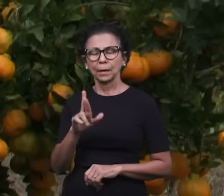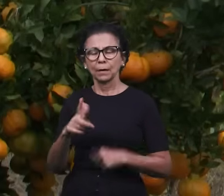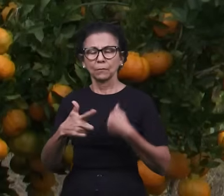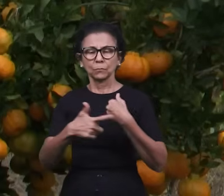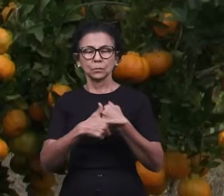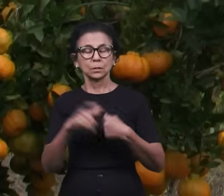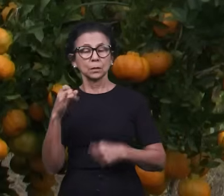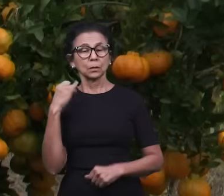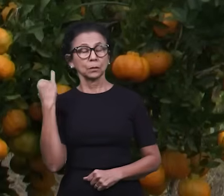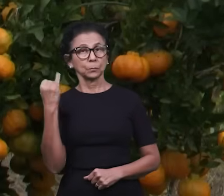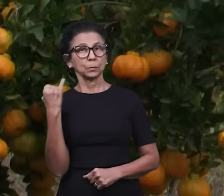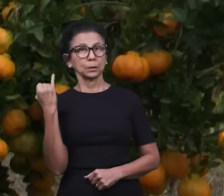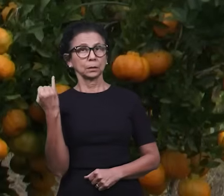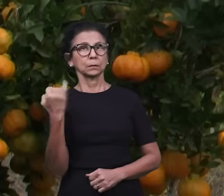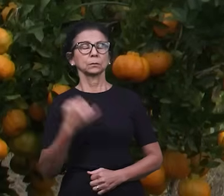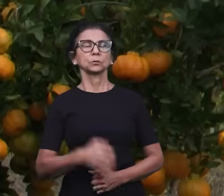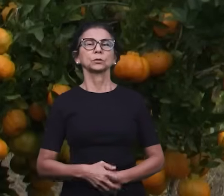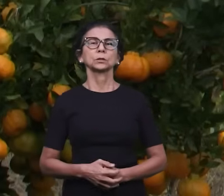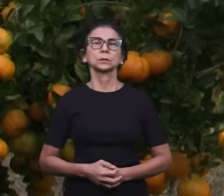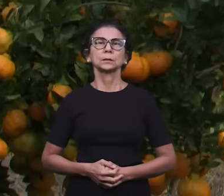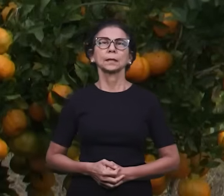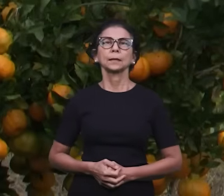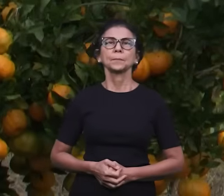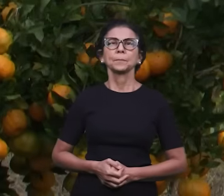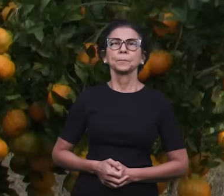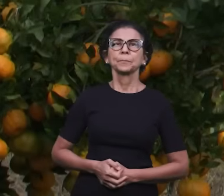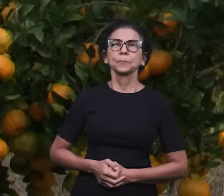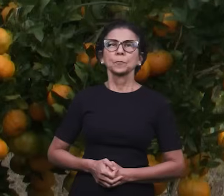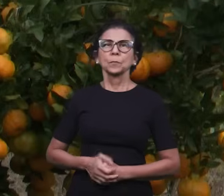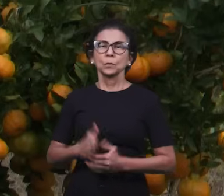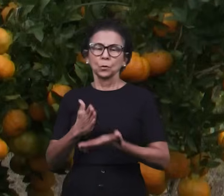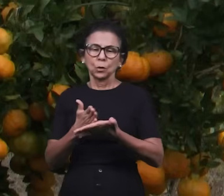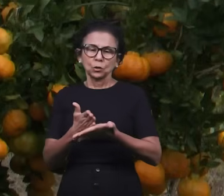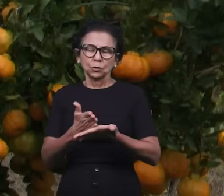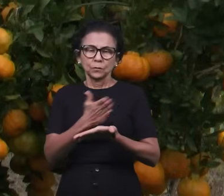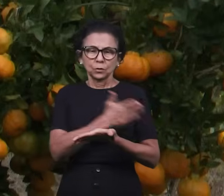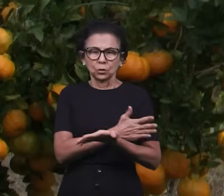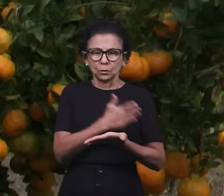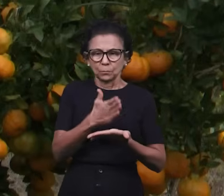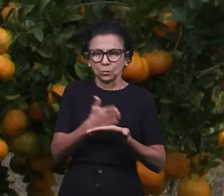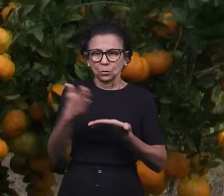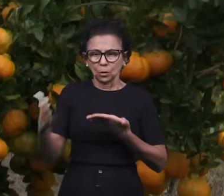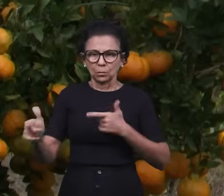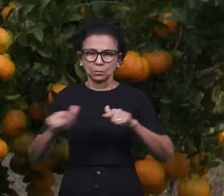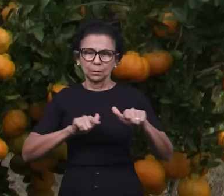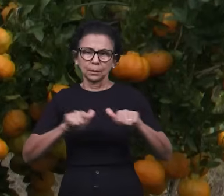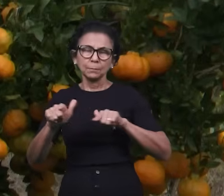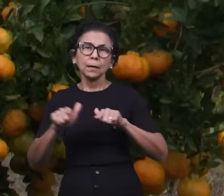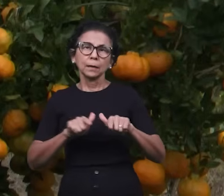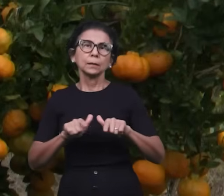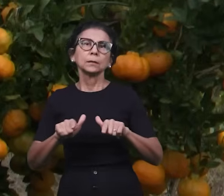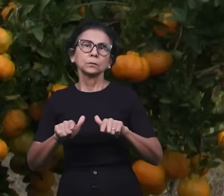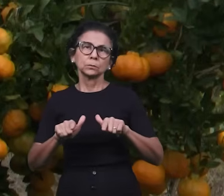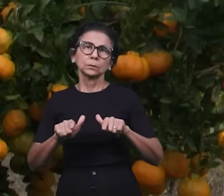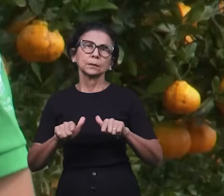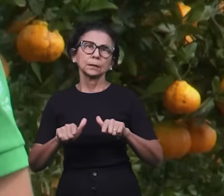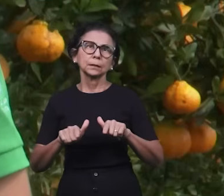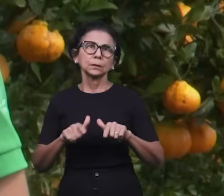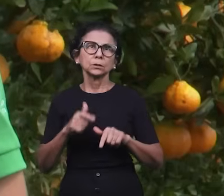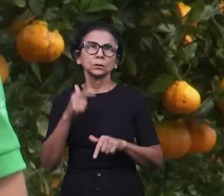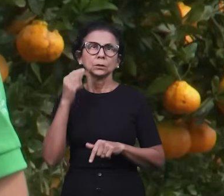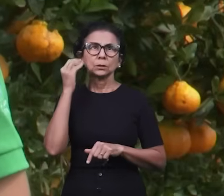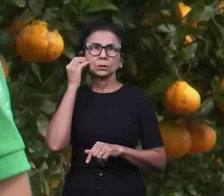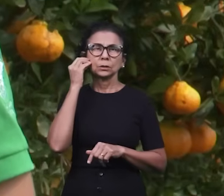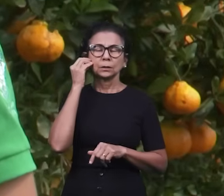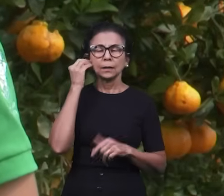para a safra de 2025 é de um aumento significativo. Isso se dá também pelo aumento da área plantada.